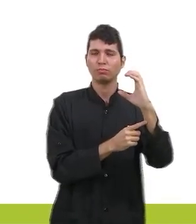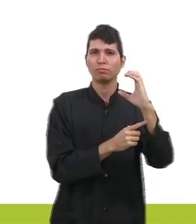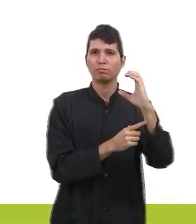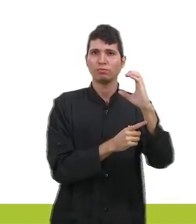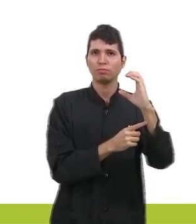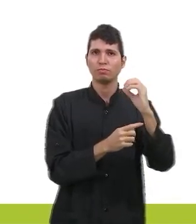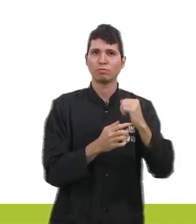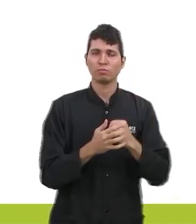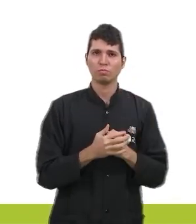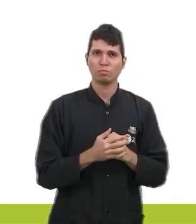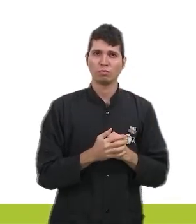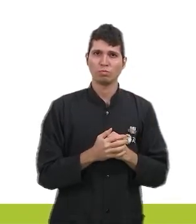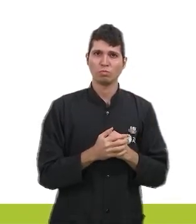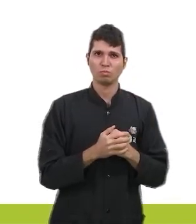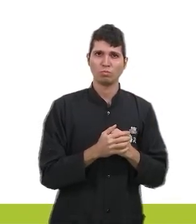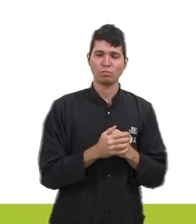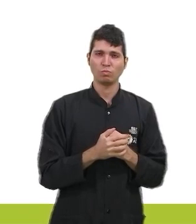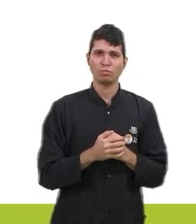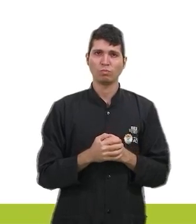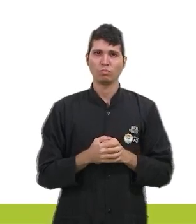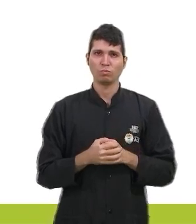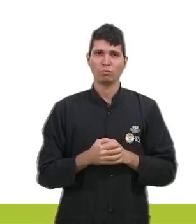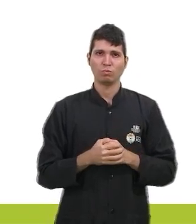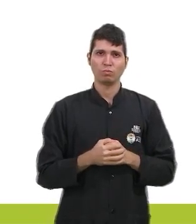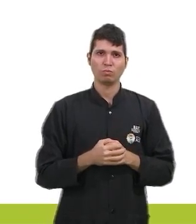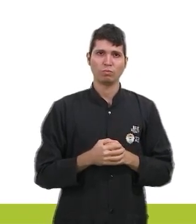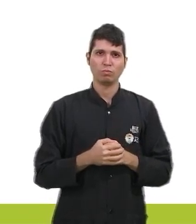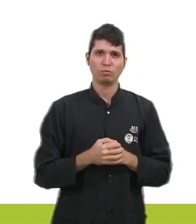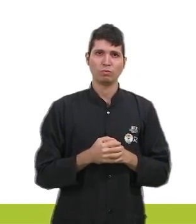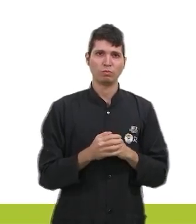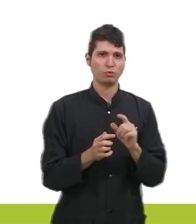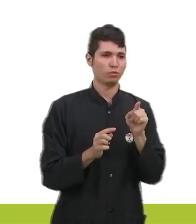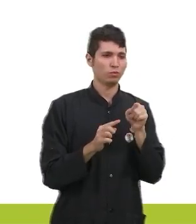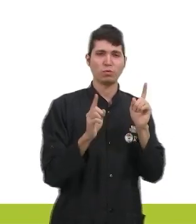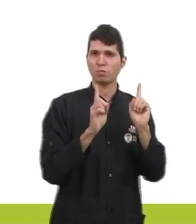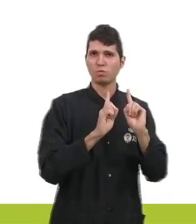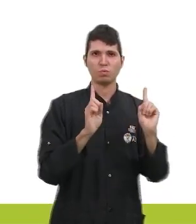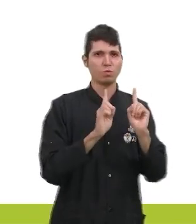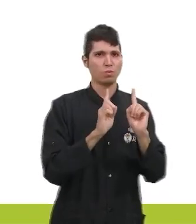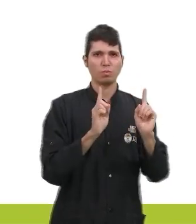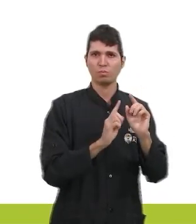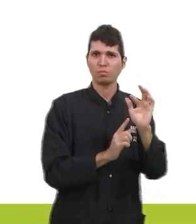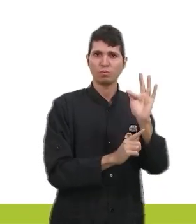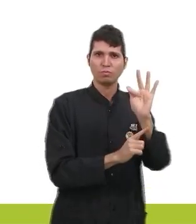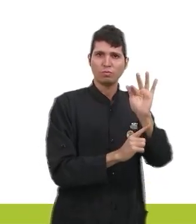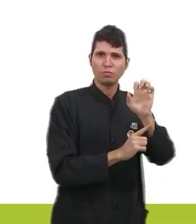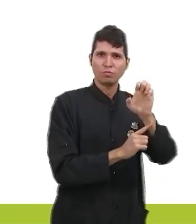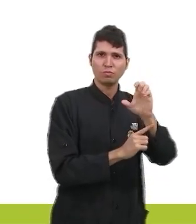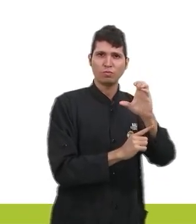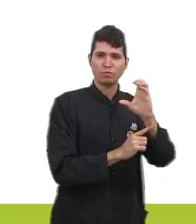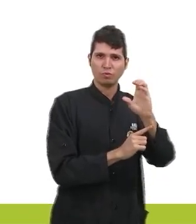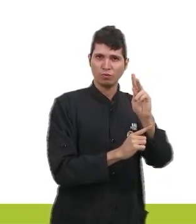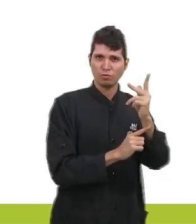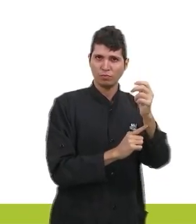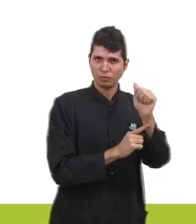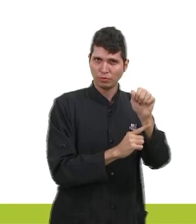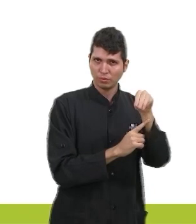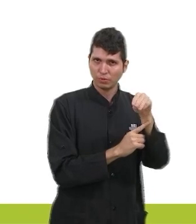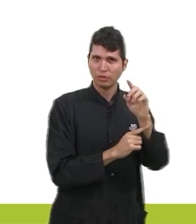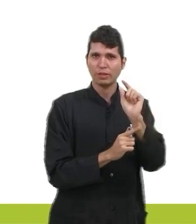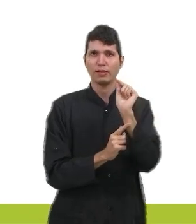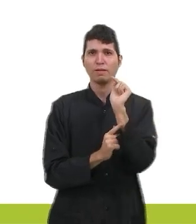estão apenas um ao lado do outro, mas eles não se fecham, tá? Esse ciclo não se fecha de carbono. Já na